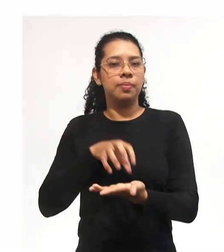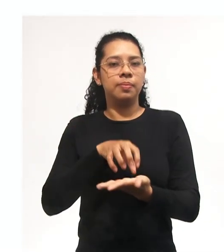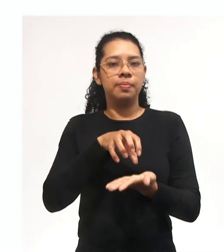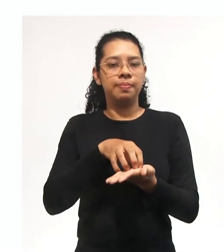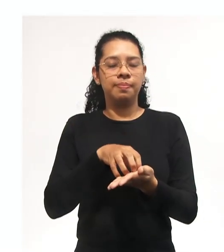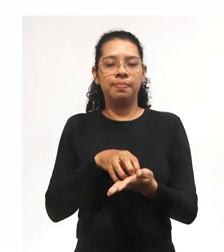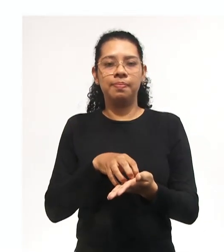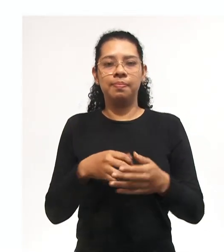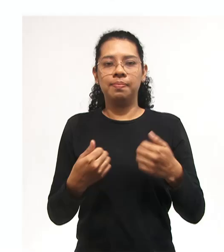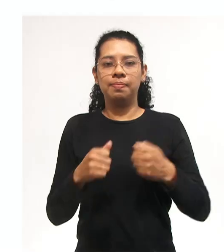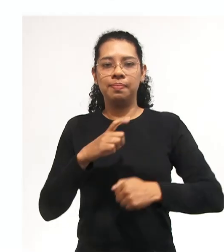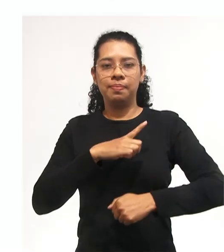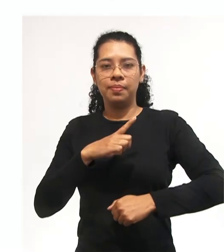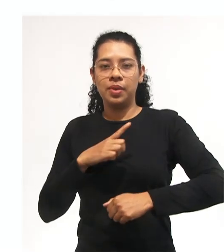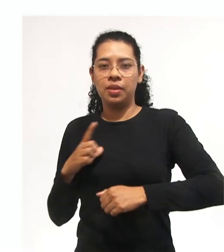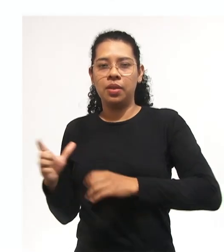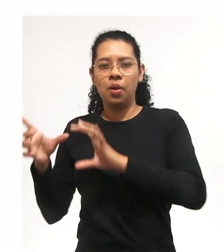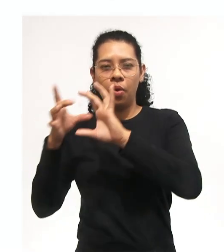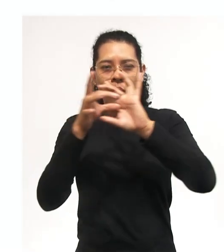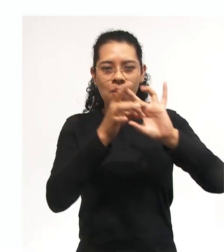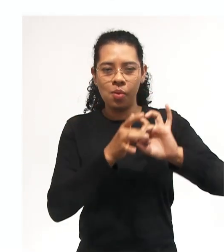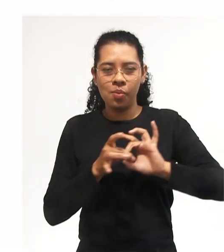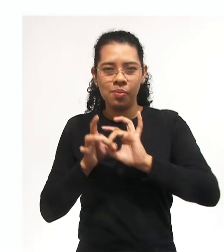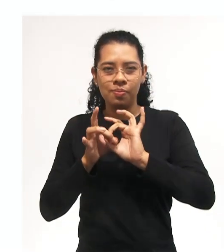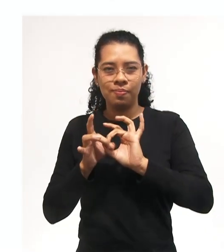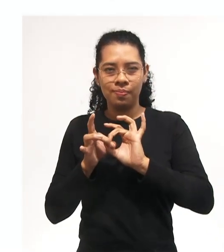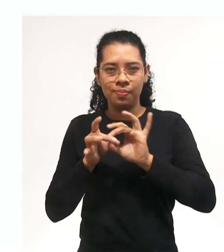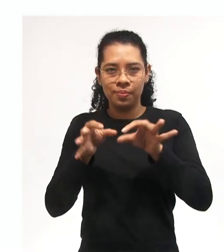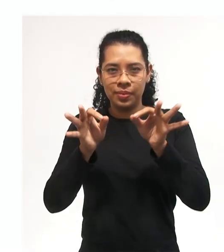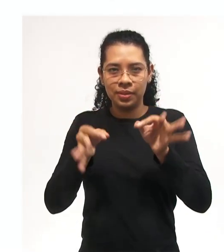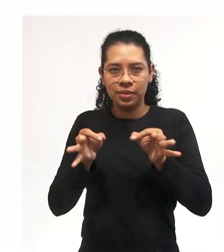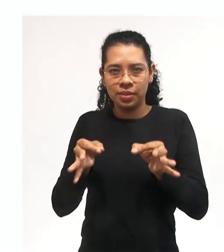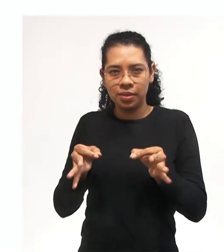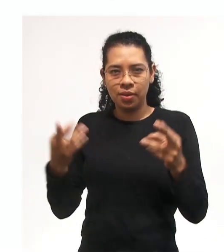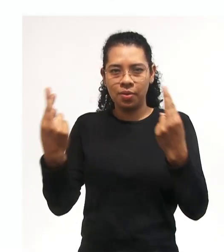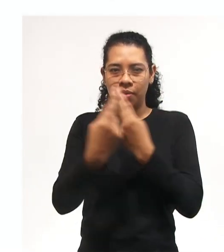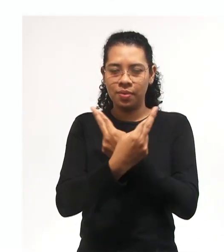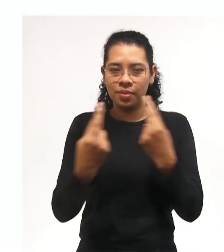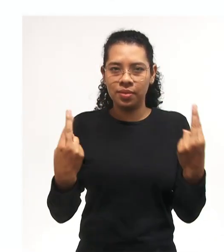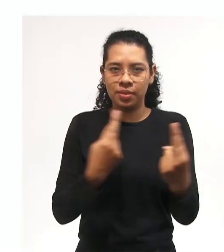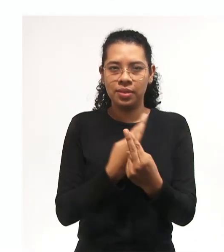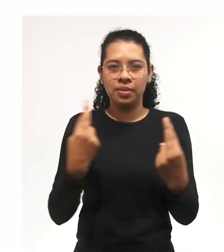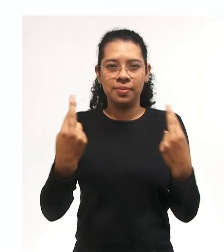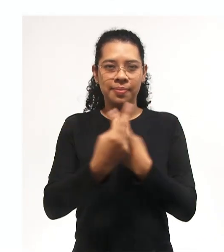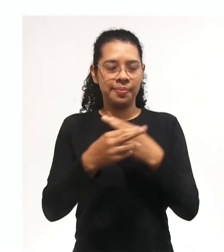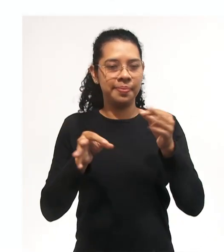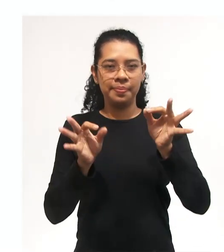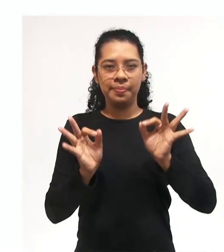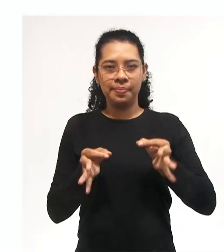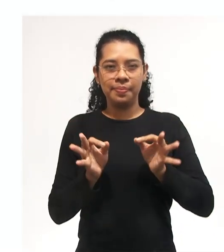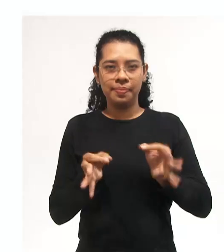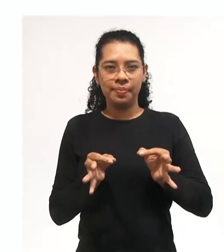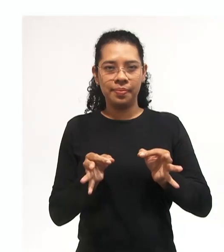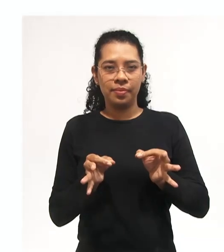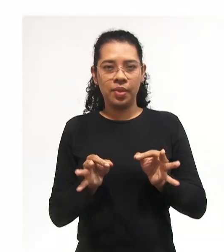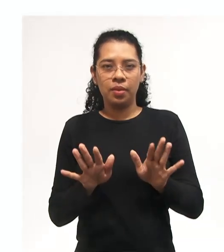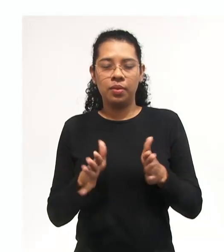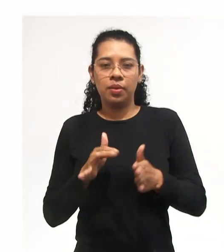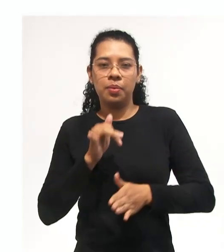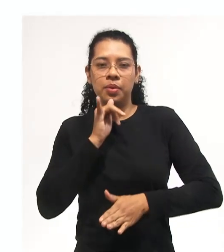conexão muito clara entre o desempenho das pessoas e o desempenho da